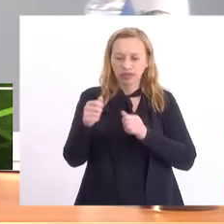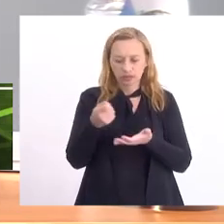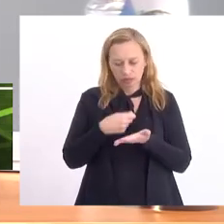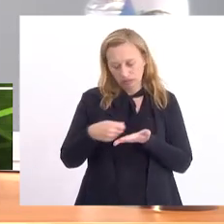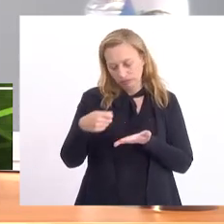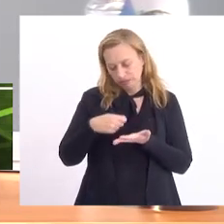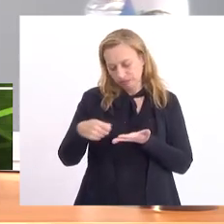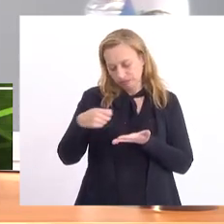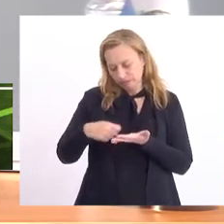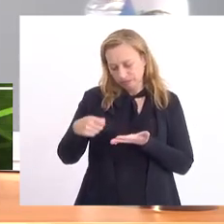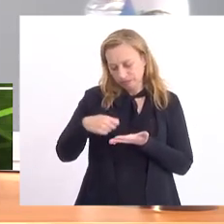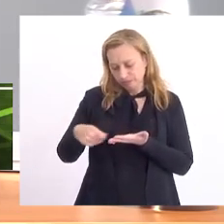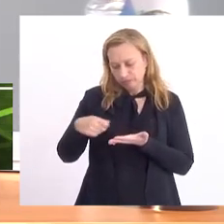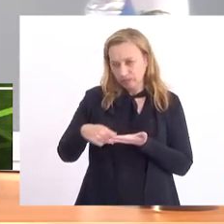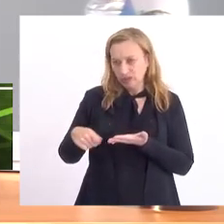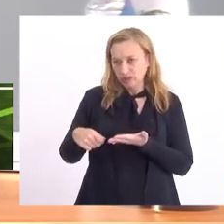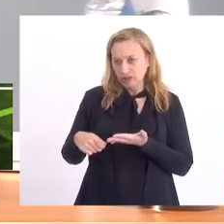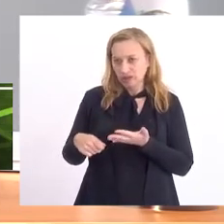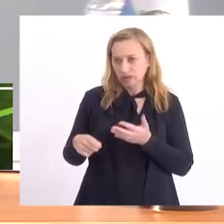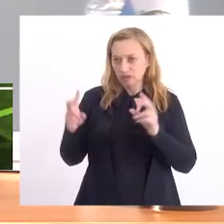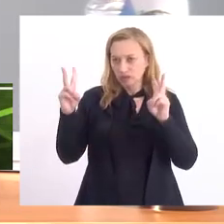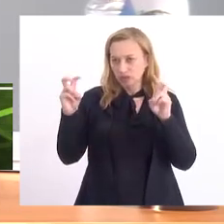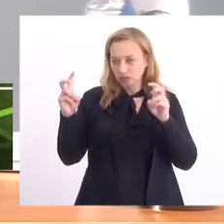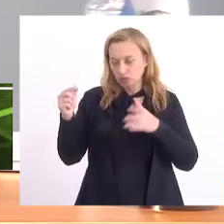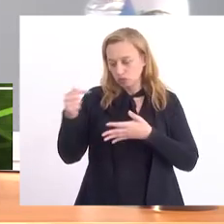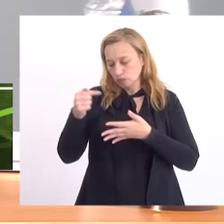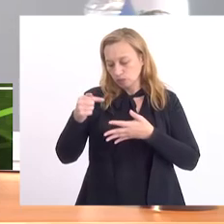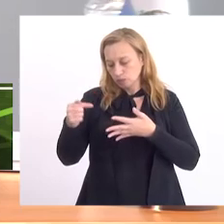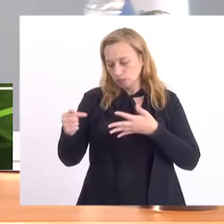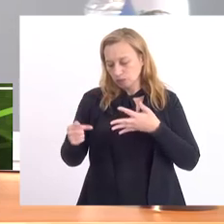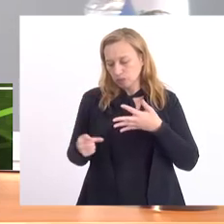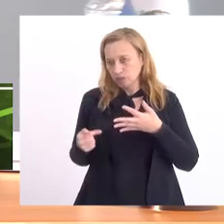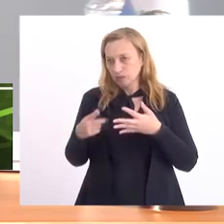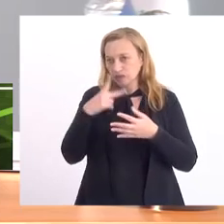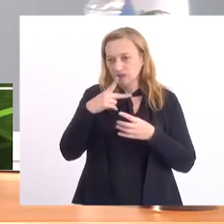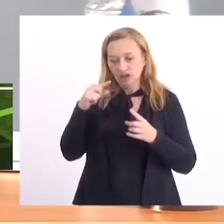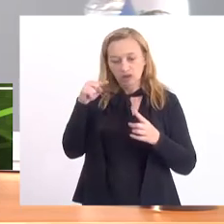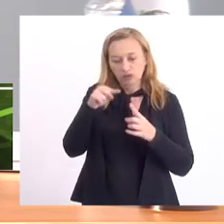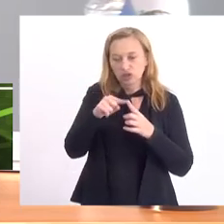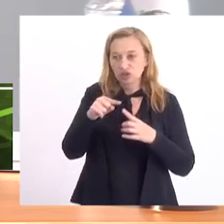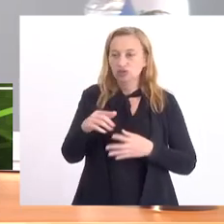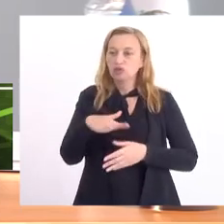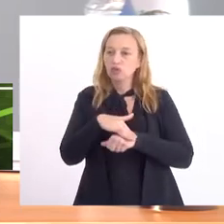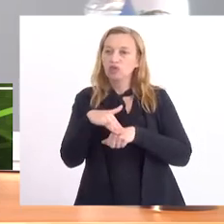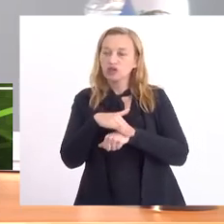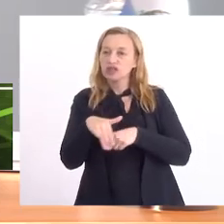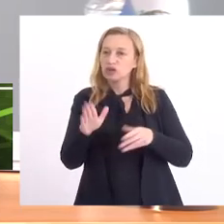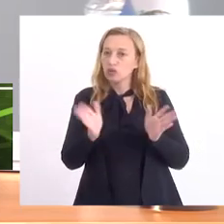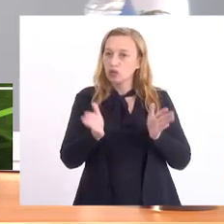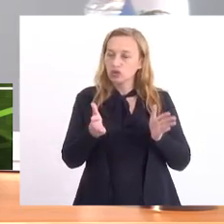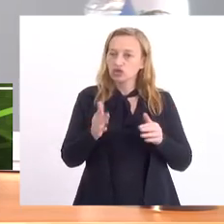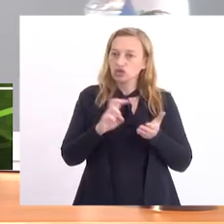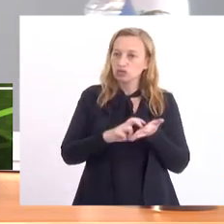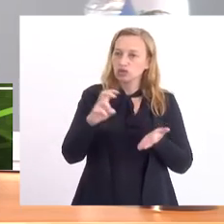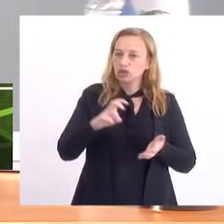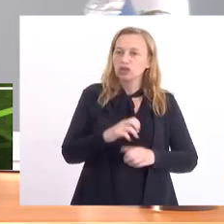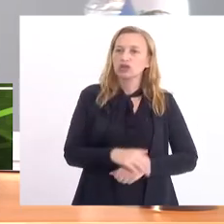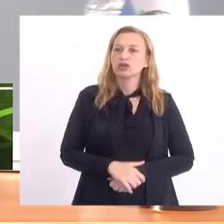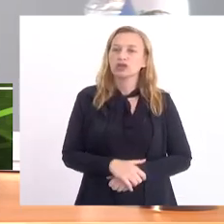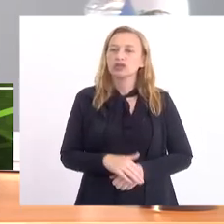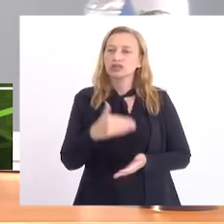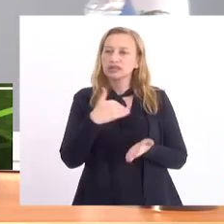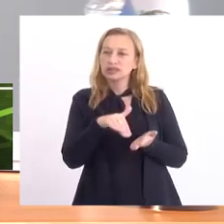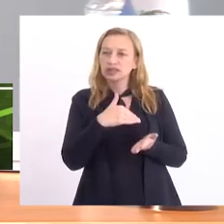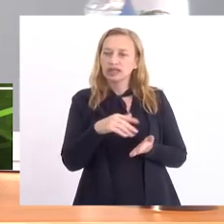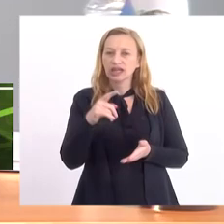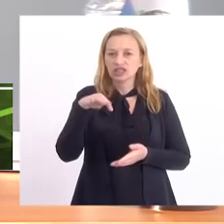né, os pontos que a gente... Para ser bem objetivo, eu conversei hoje de manhã com o